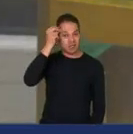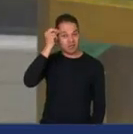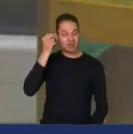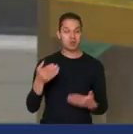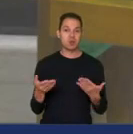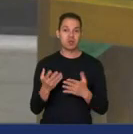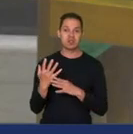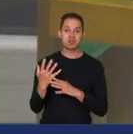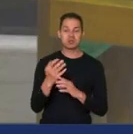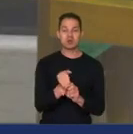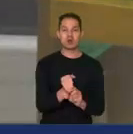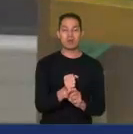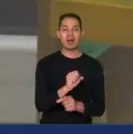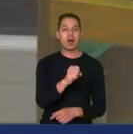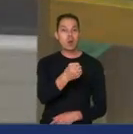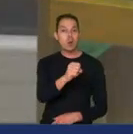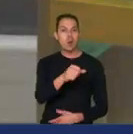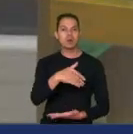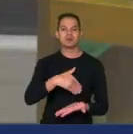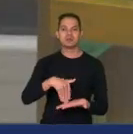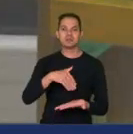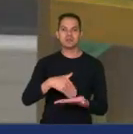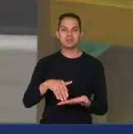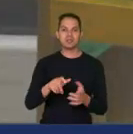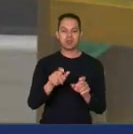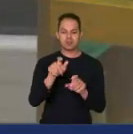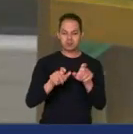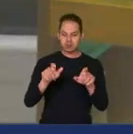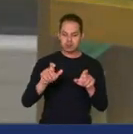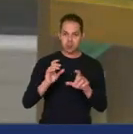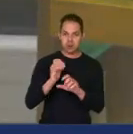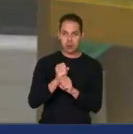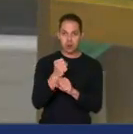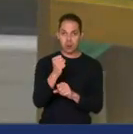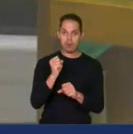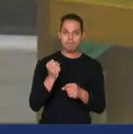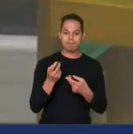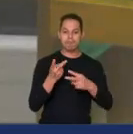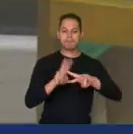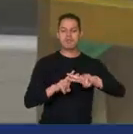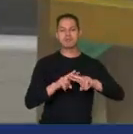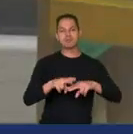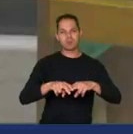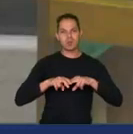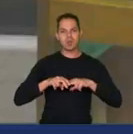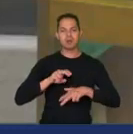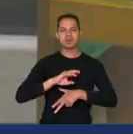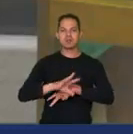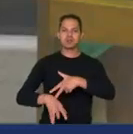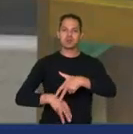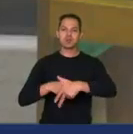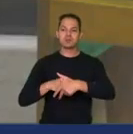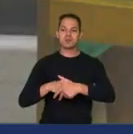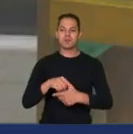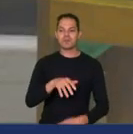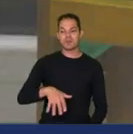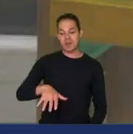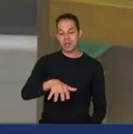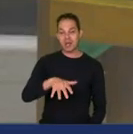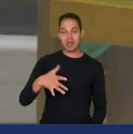8 secretários presos ou afastados por suspeita de corrupção. Somente na saúde,